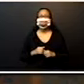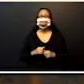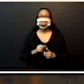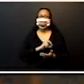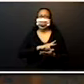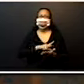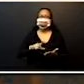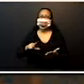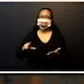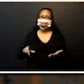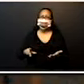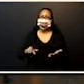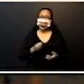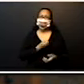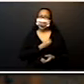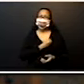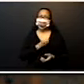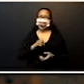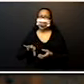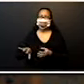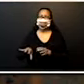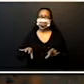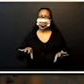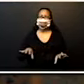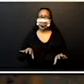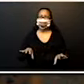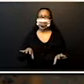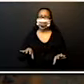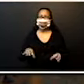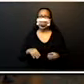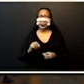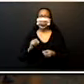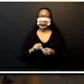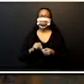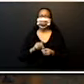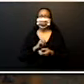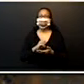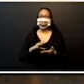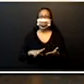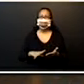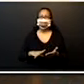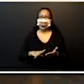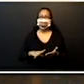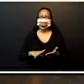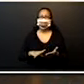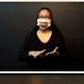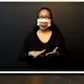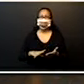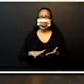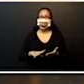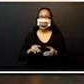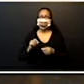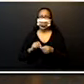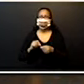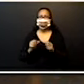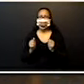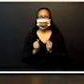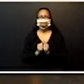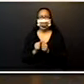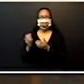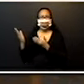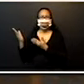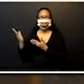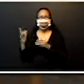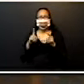de decomposição. Para fazer esse exercício primeiro aí, ó, nós vamos fazer junto, ó, a letra